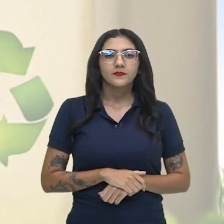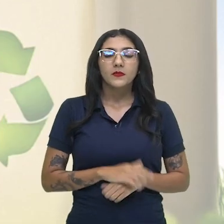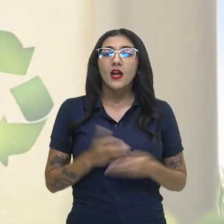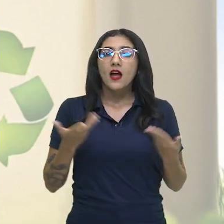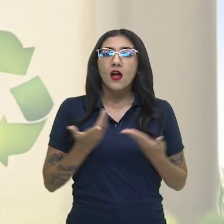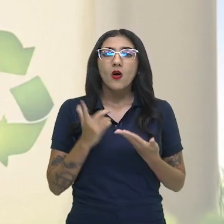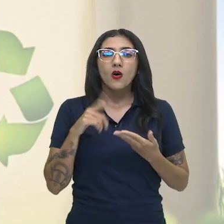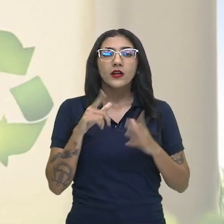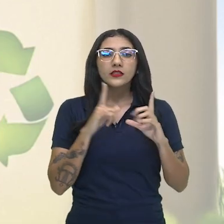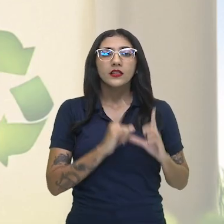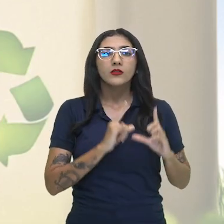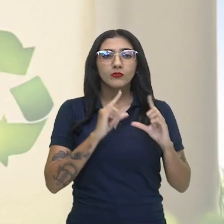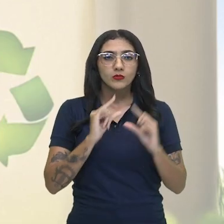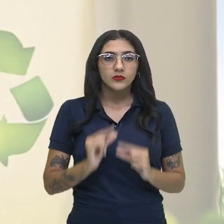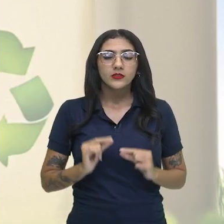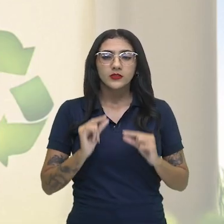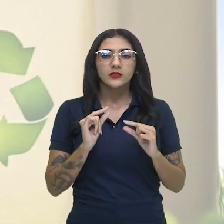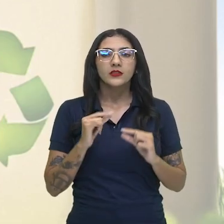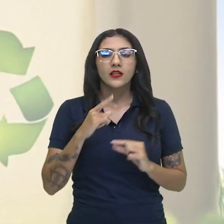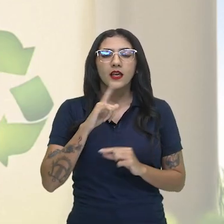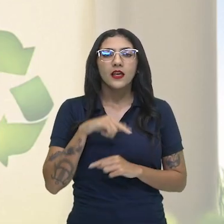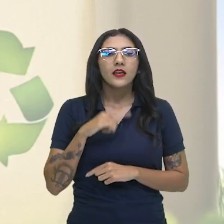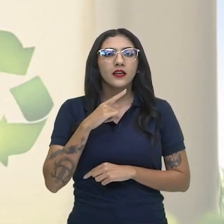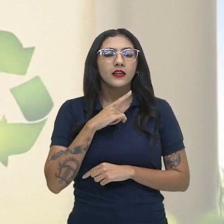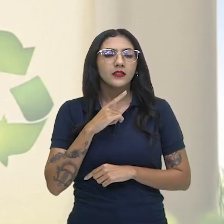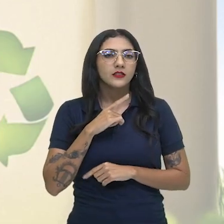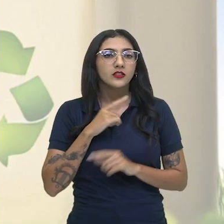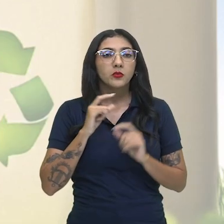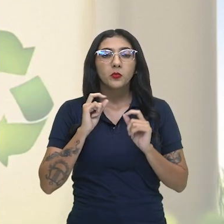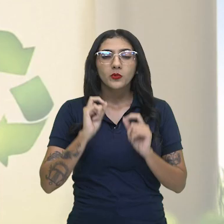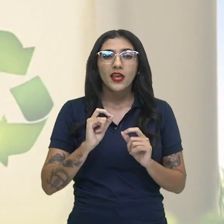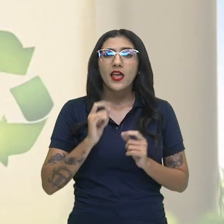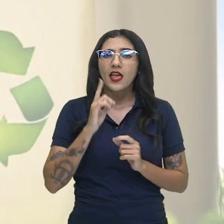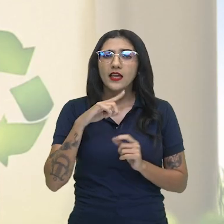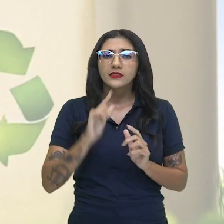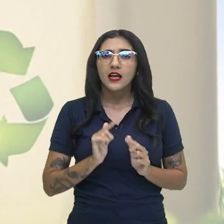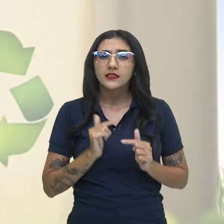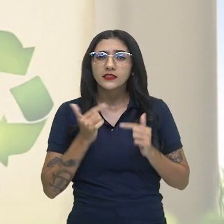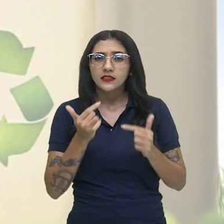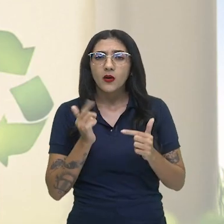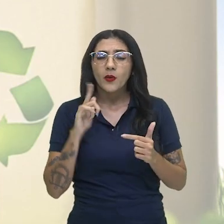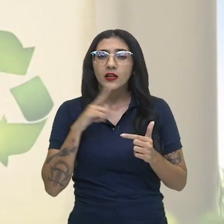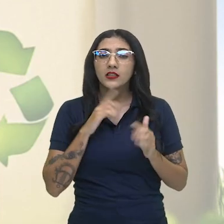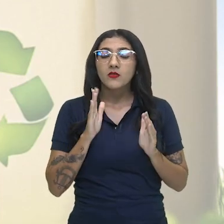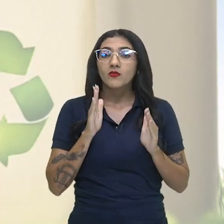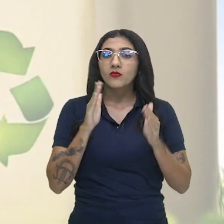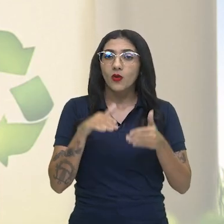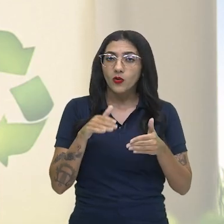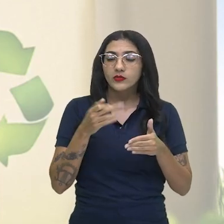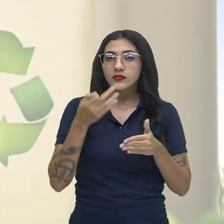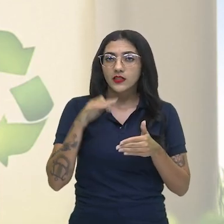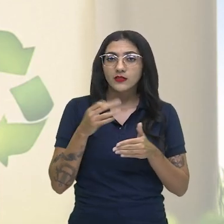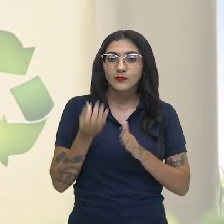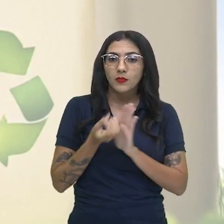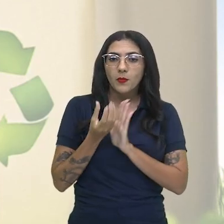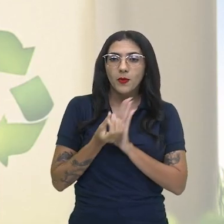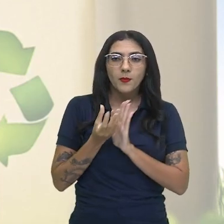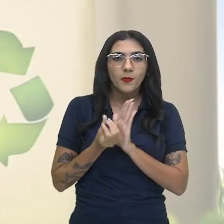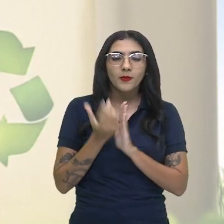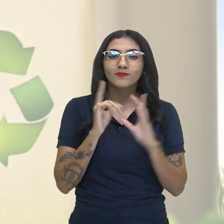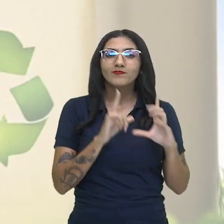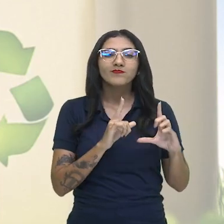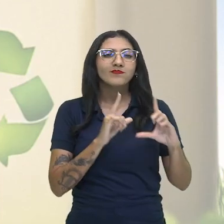ação aí, nesse R de reduzir, nós temos que essa ação, ela visa diminuir a geração de